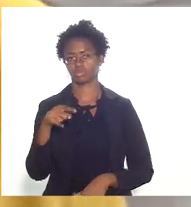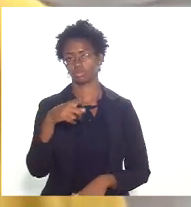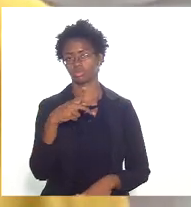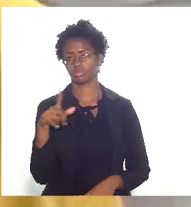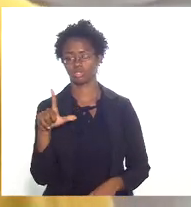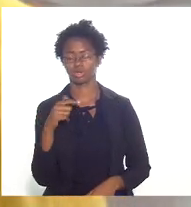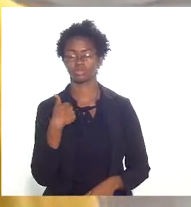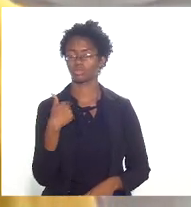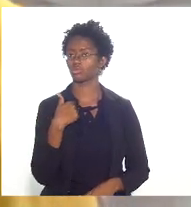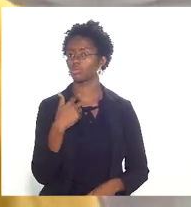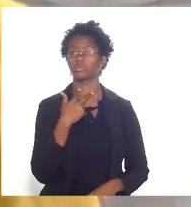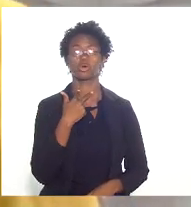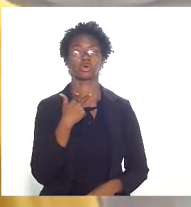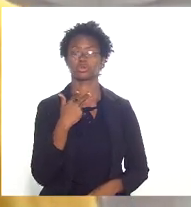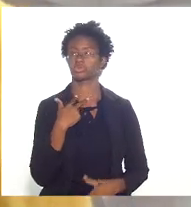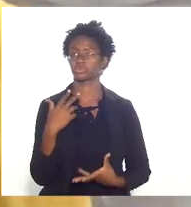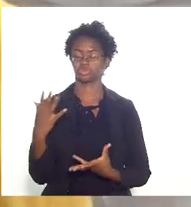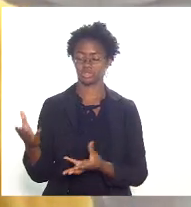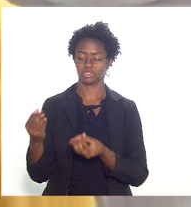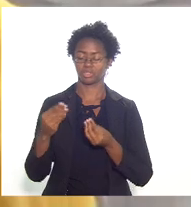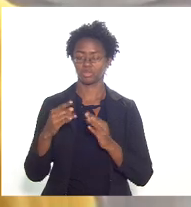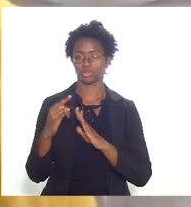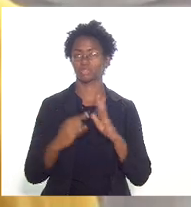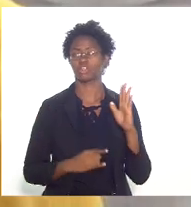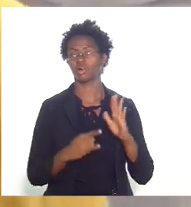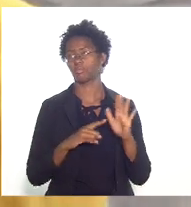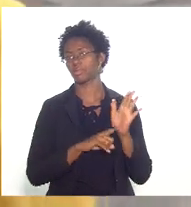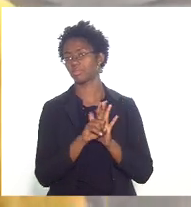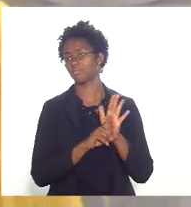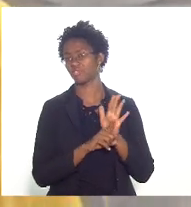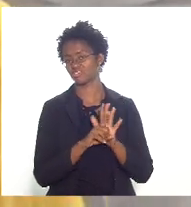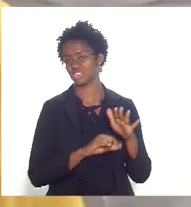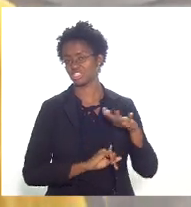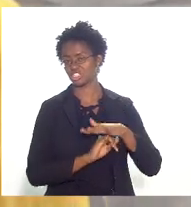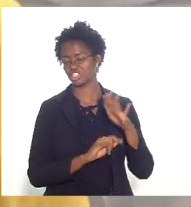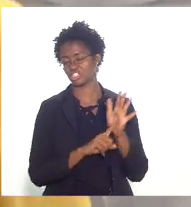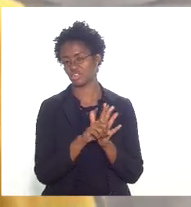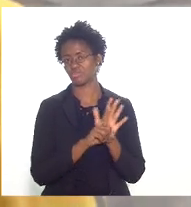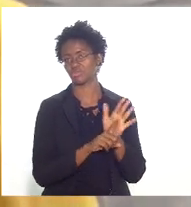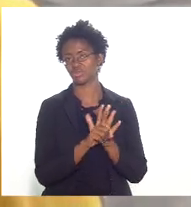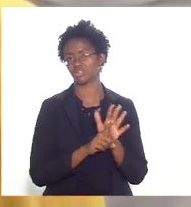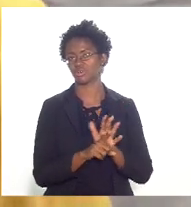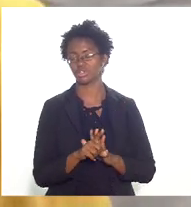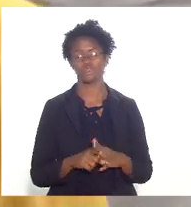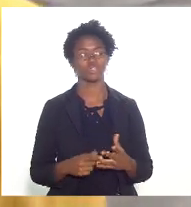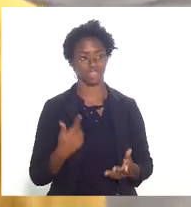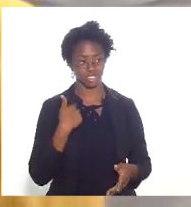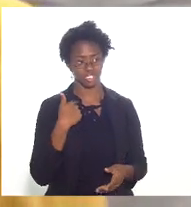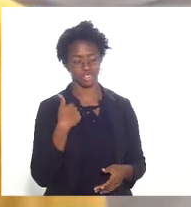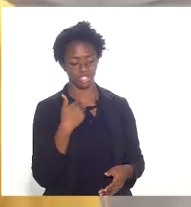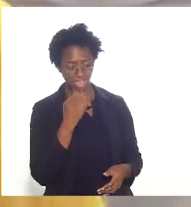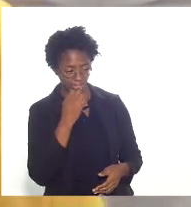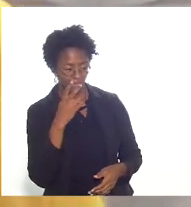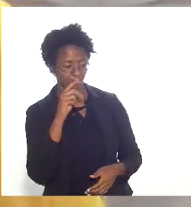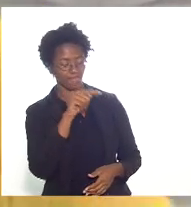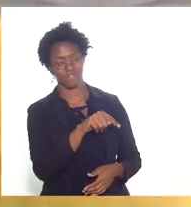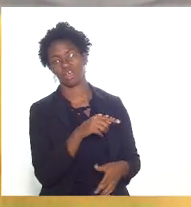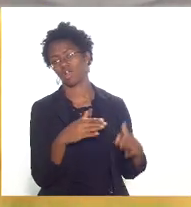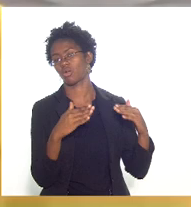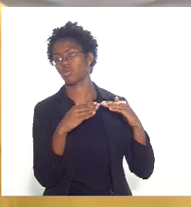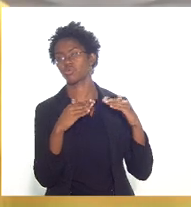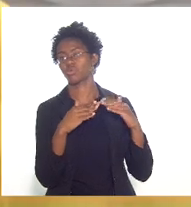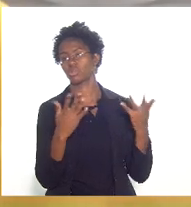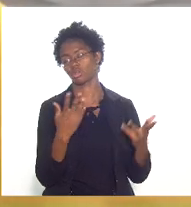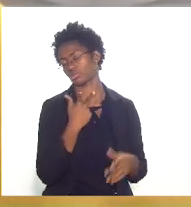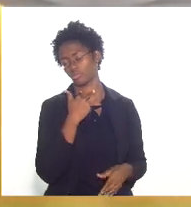receber o documento que eu recebi de uma instituição de pesquisa e edda enquanto pelo mérito o voto